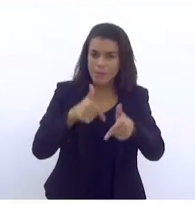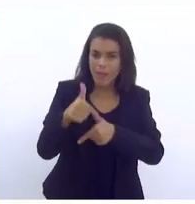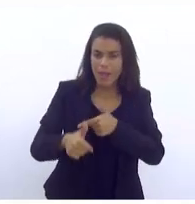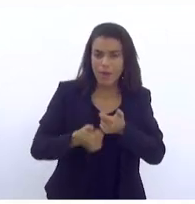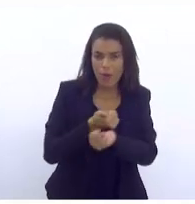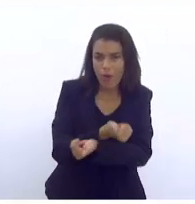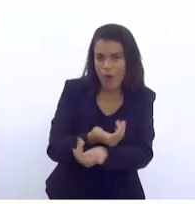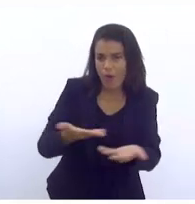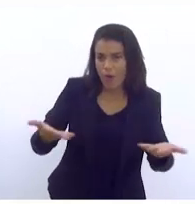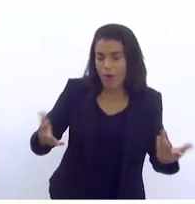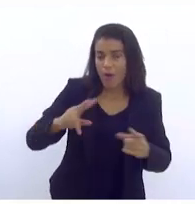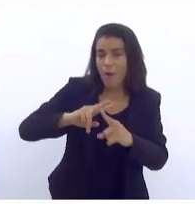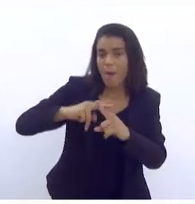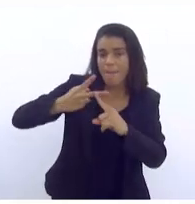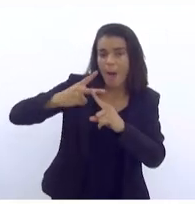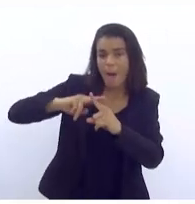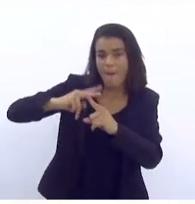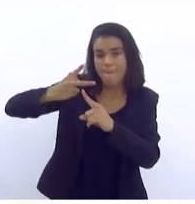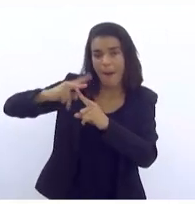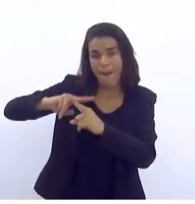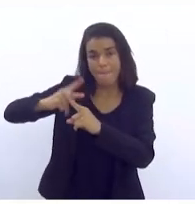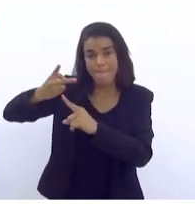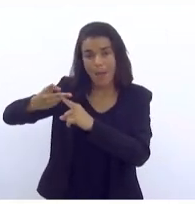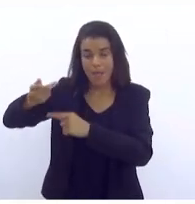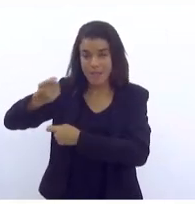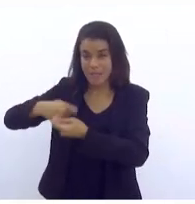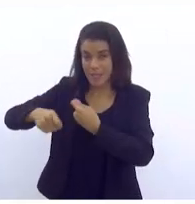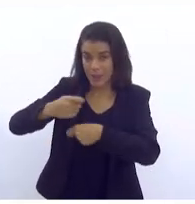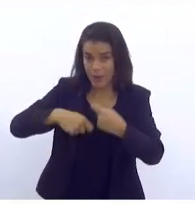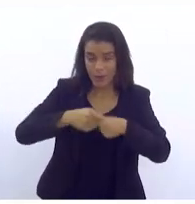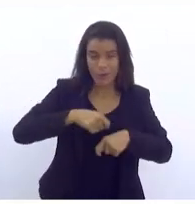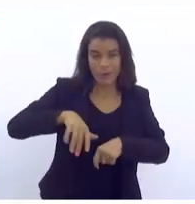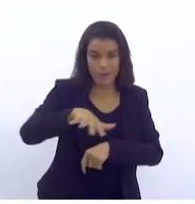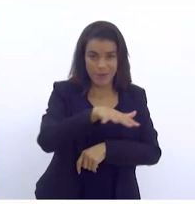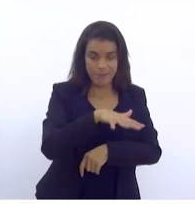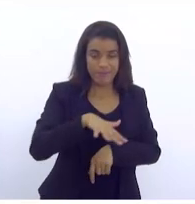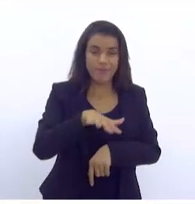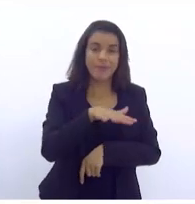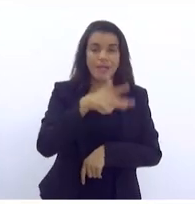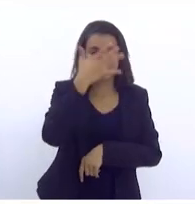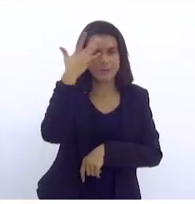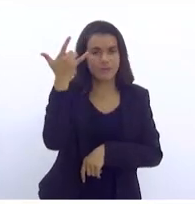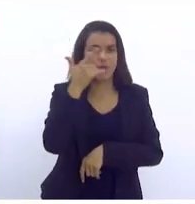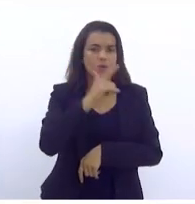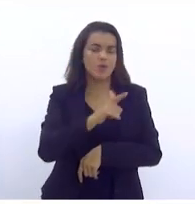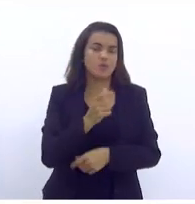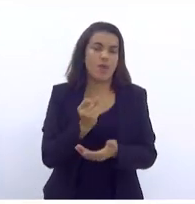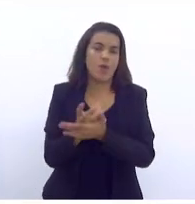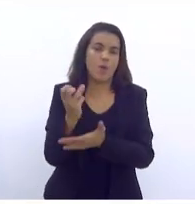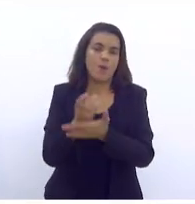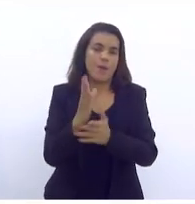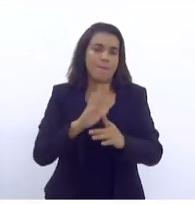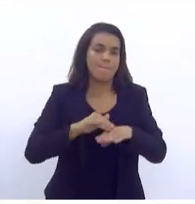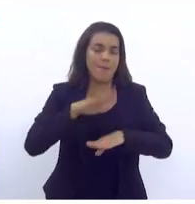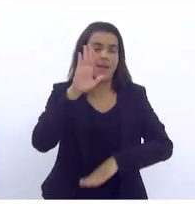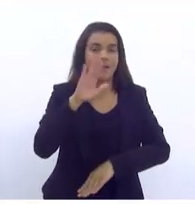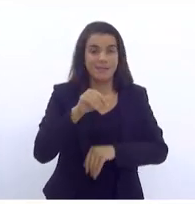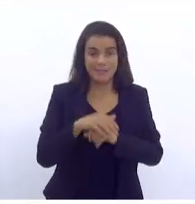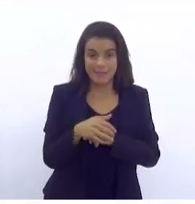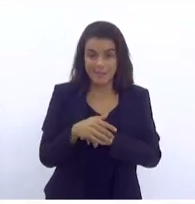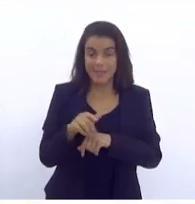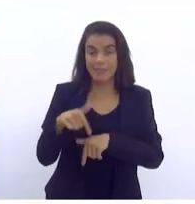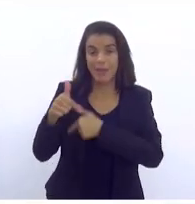efeito multiplicador na economia daquela localidade que as pessoas vão começar a consumir mais eh eh gerar